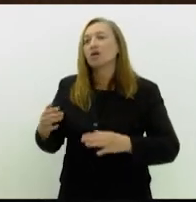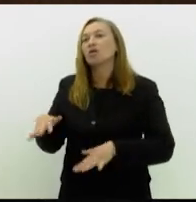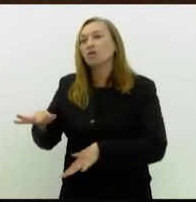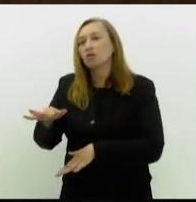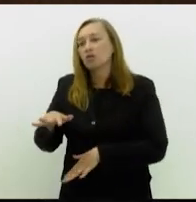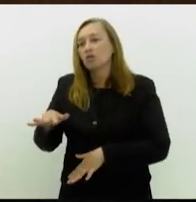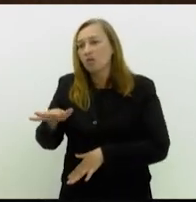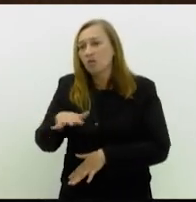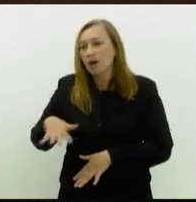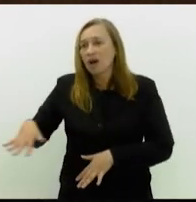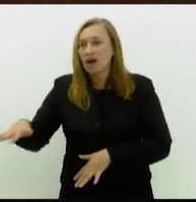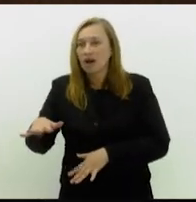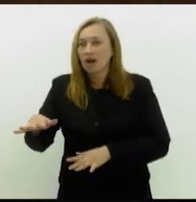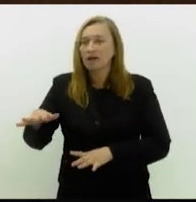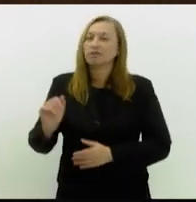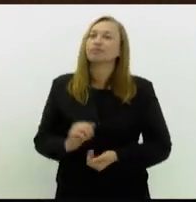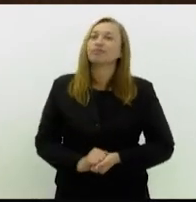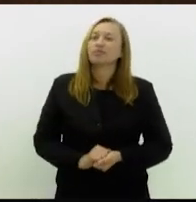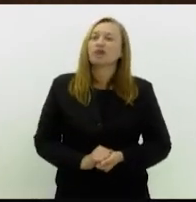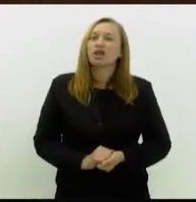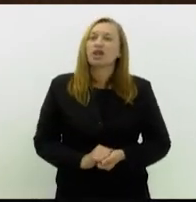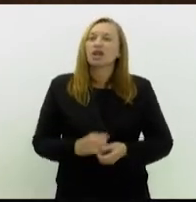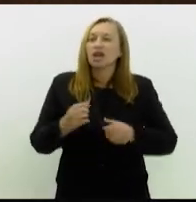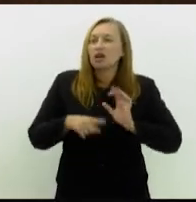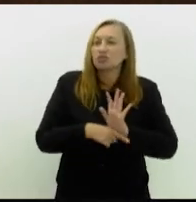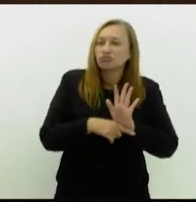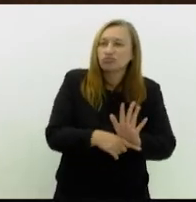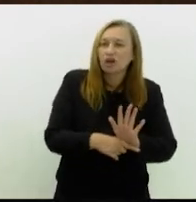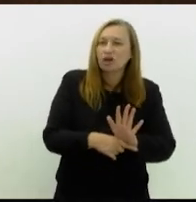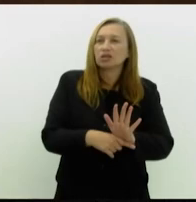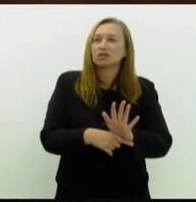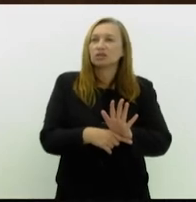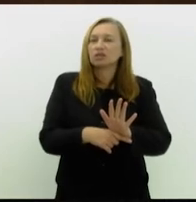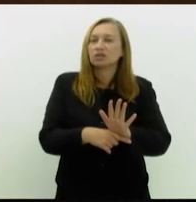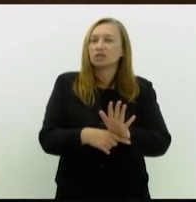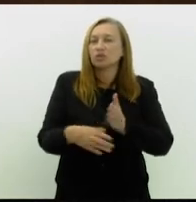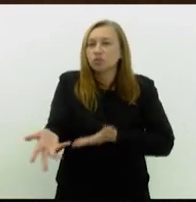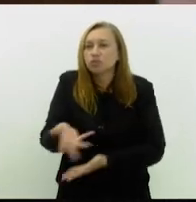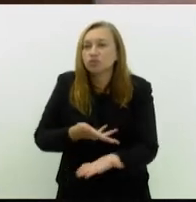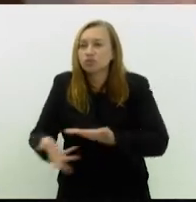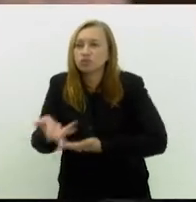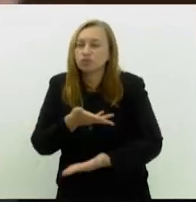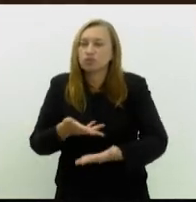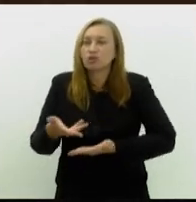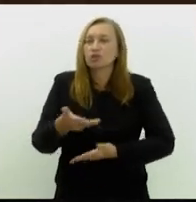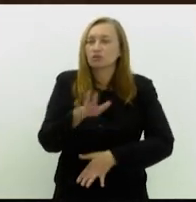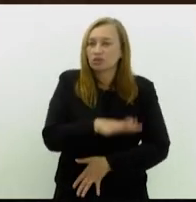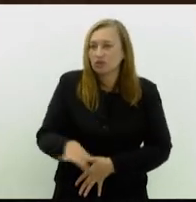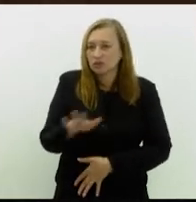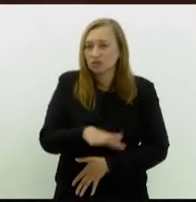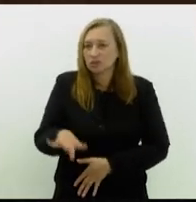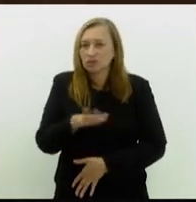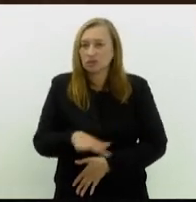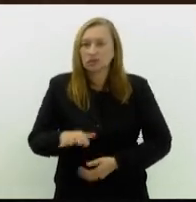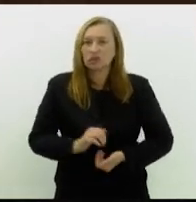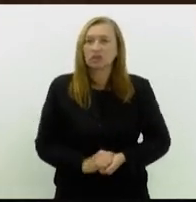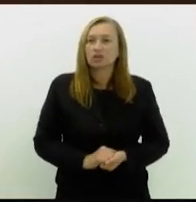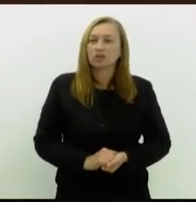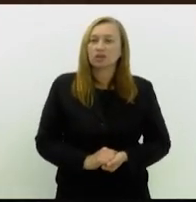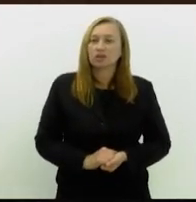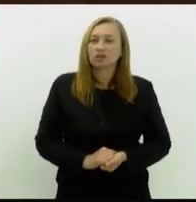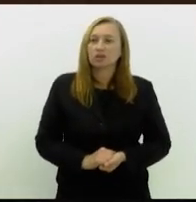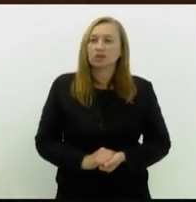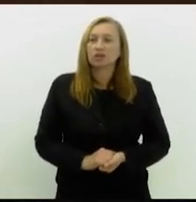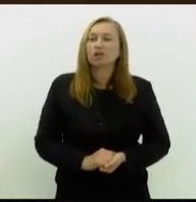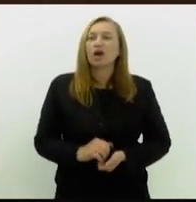que ajudavam e construíam uma sociabilidade das nossas crianças apostar